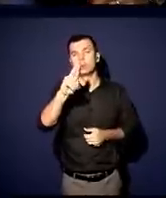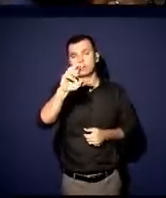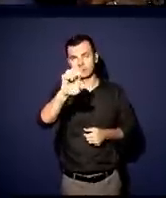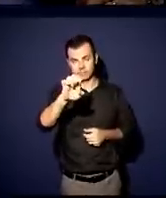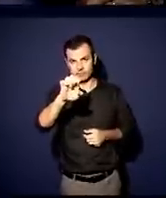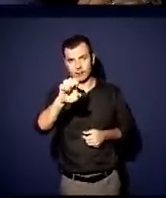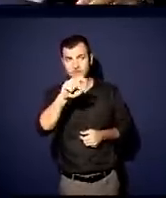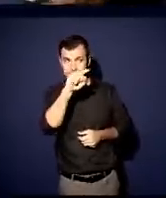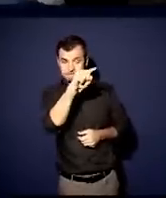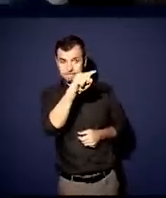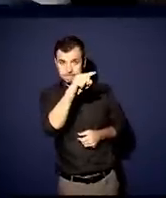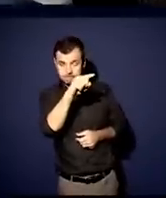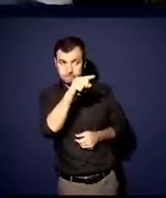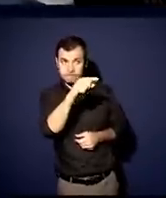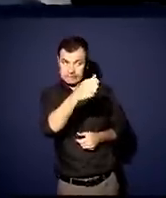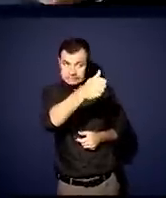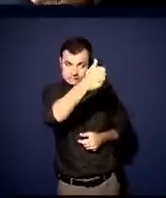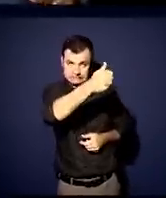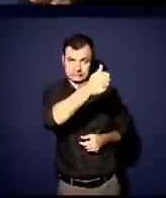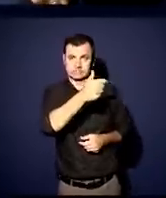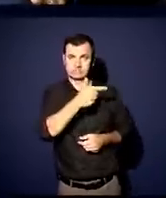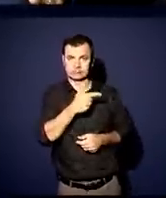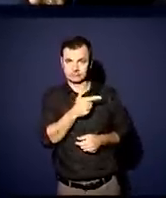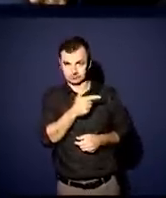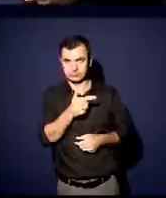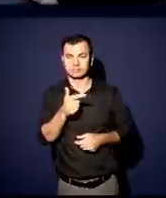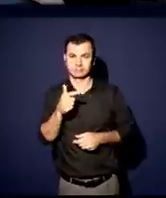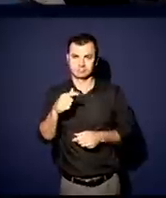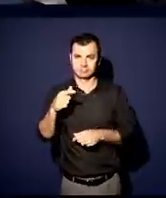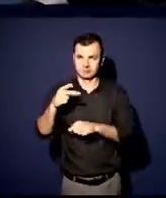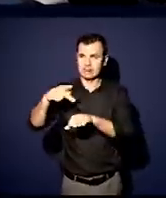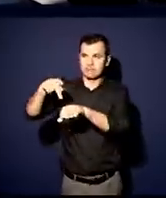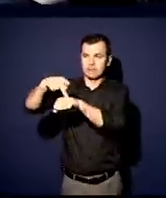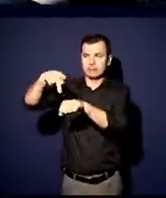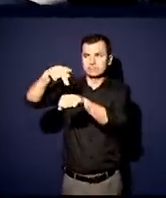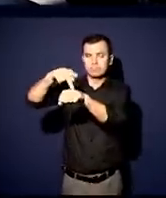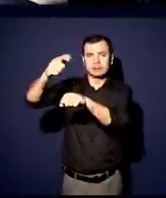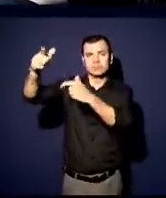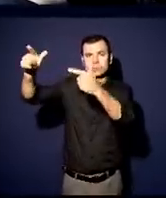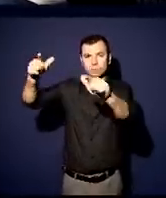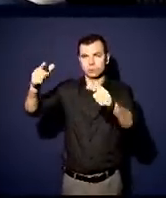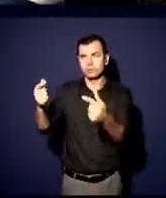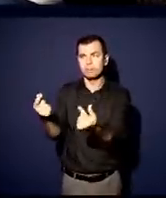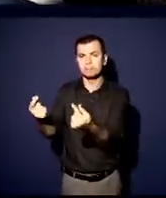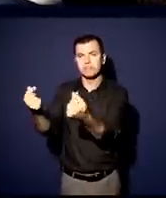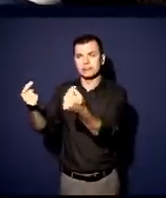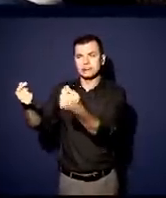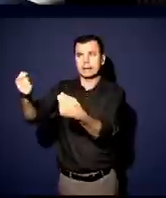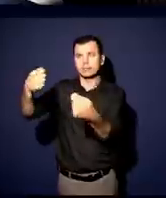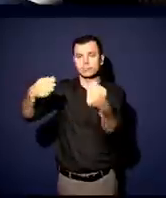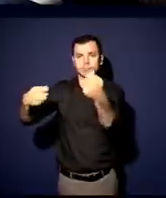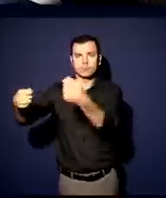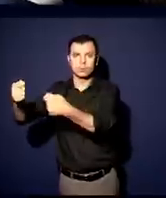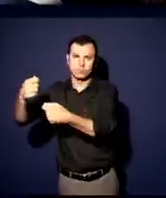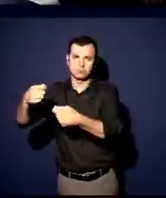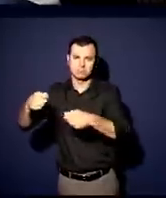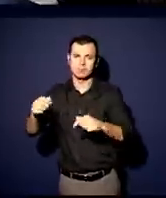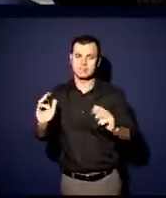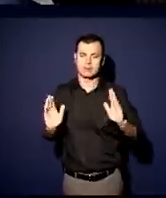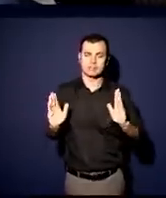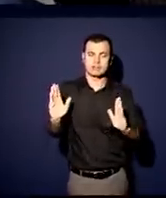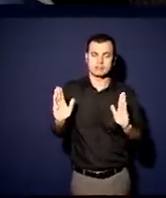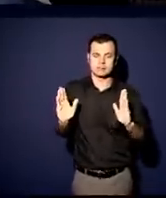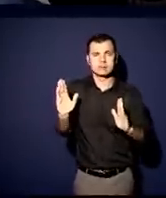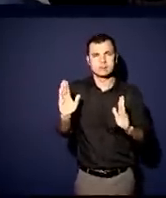quem acompanha o mercado internacional há mais tempo, esse momento tão interessante, que eu acho que, de um certo